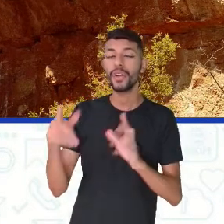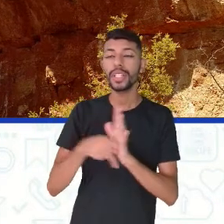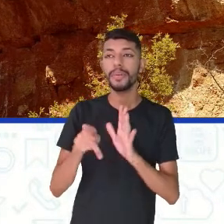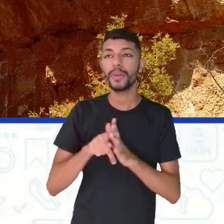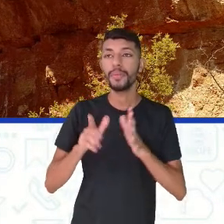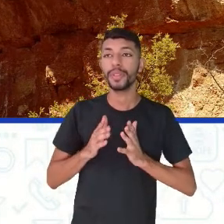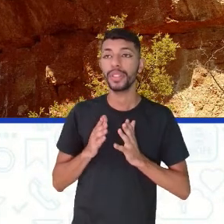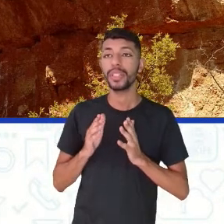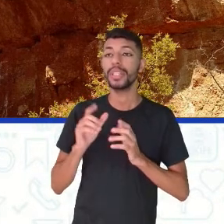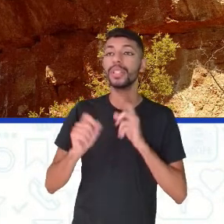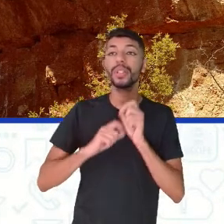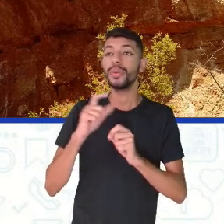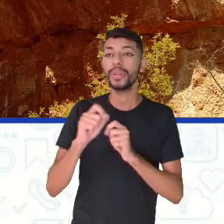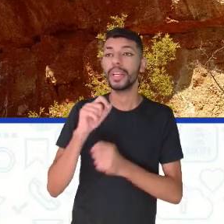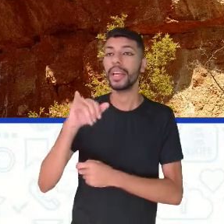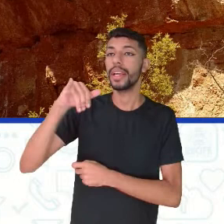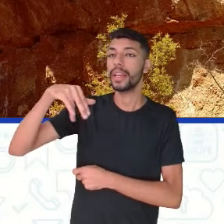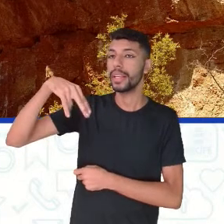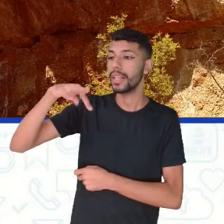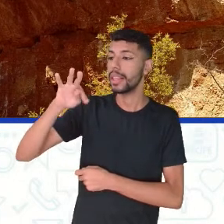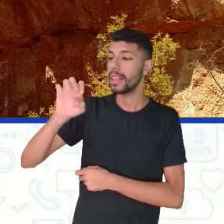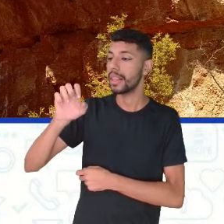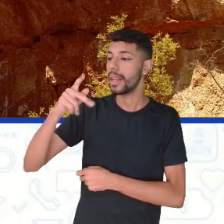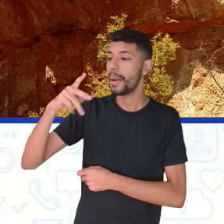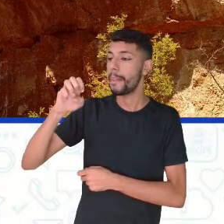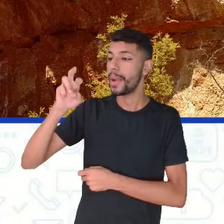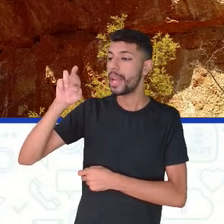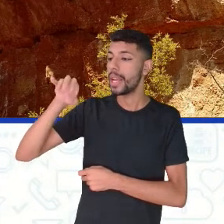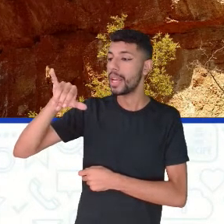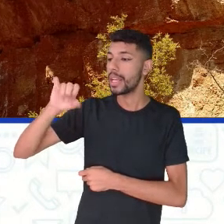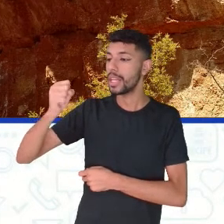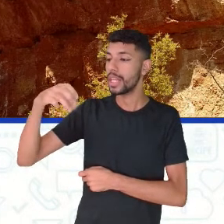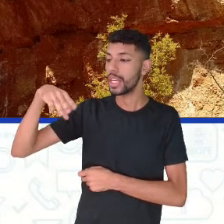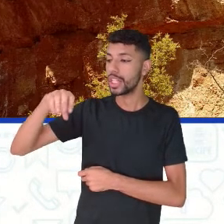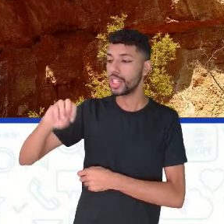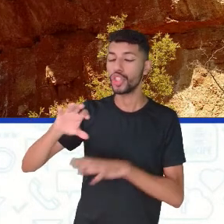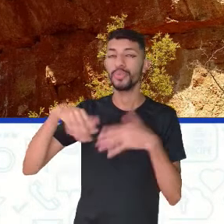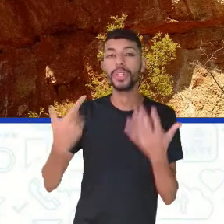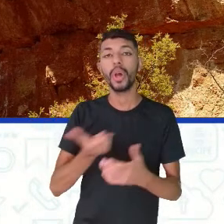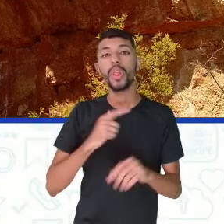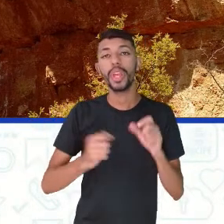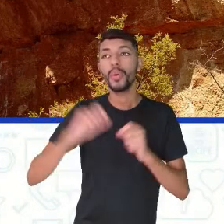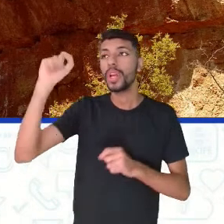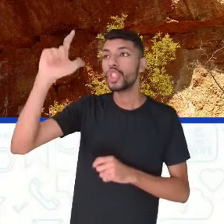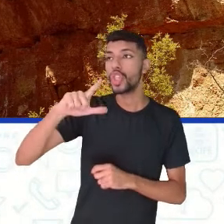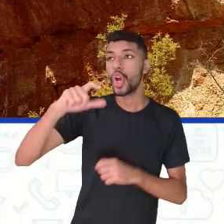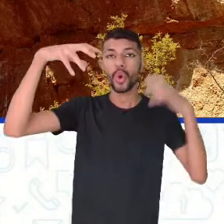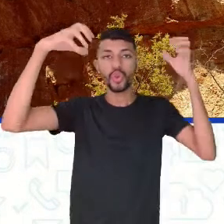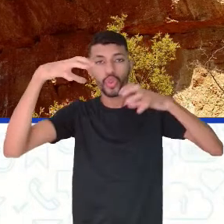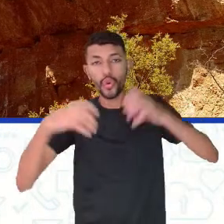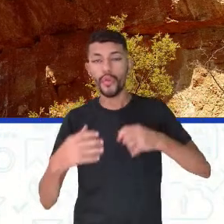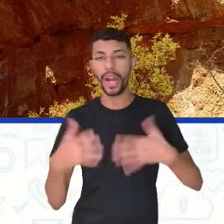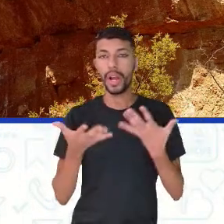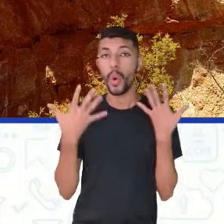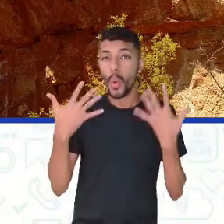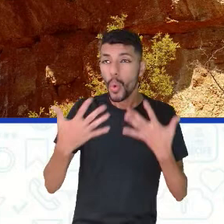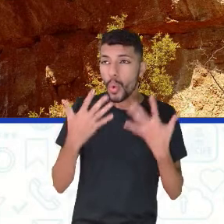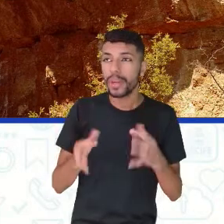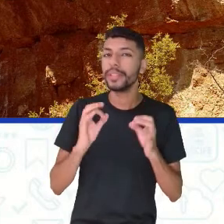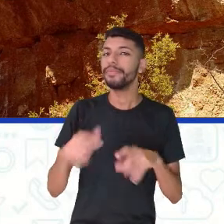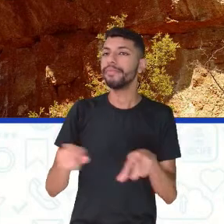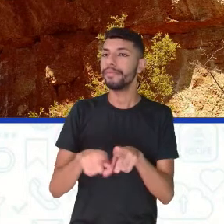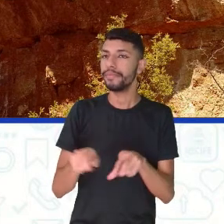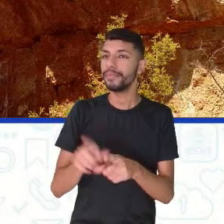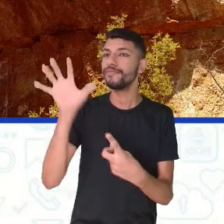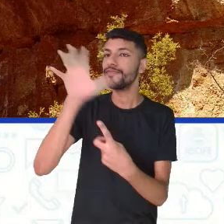de intemperismo. Então, essa rocha, ela sofre a ação do calor, do sol, das chuvas, né? E também a ação aí